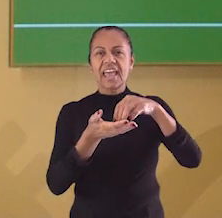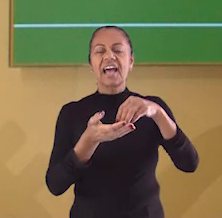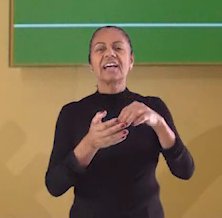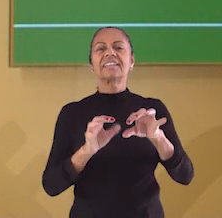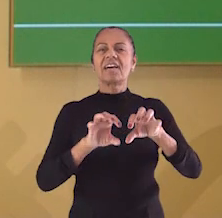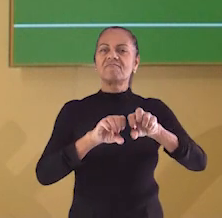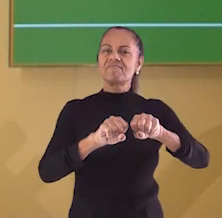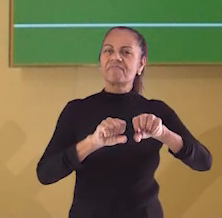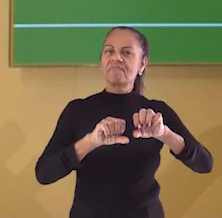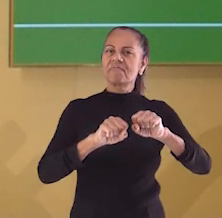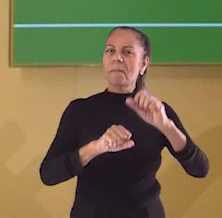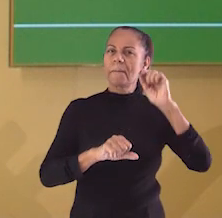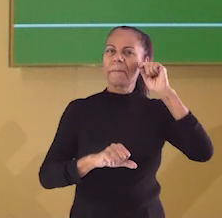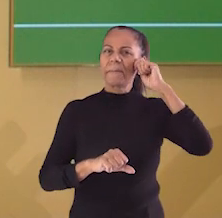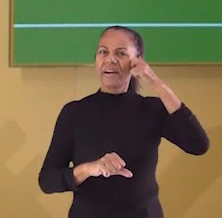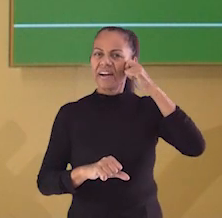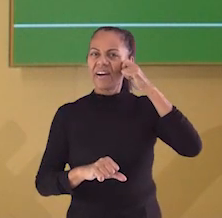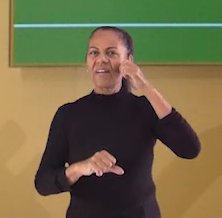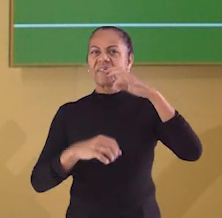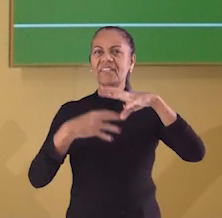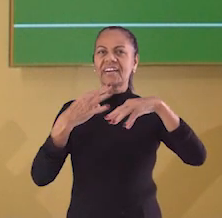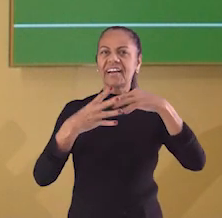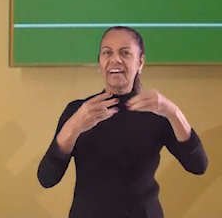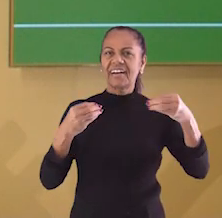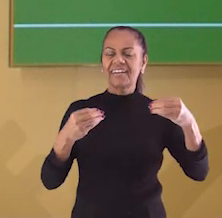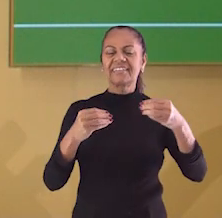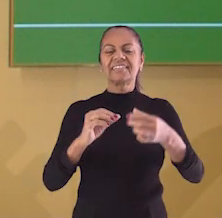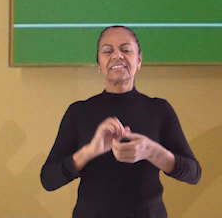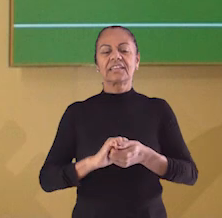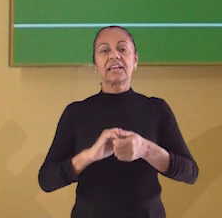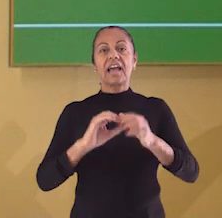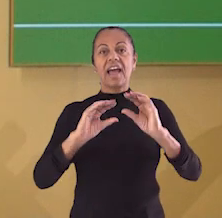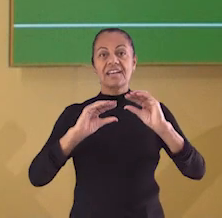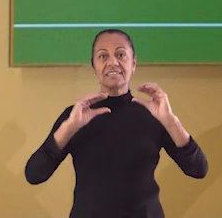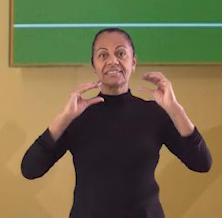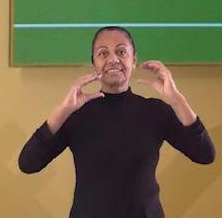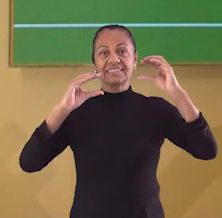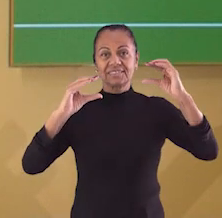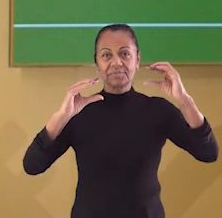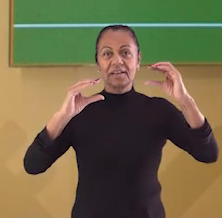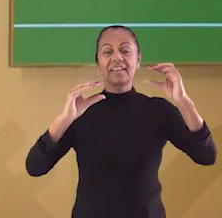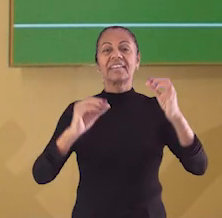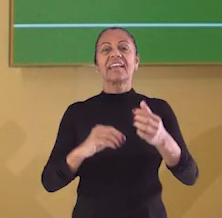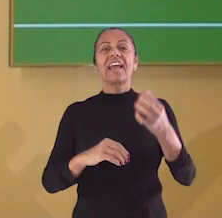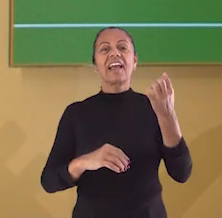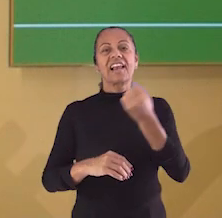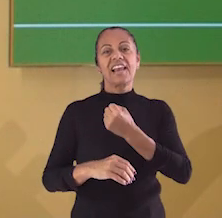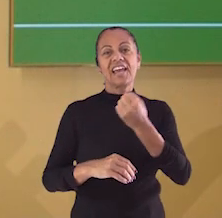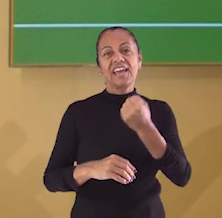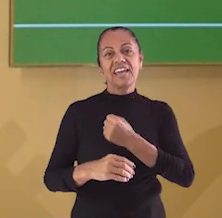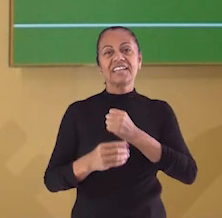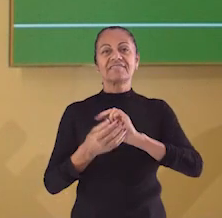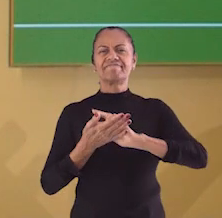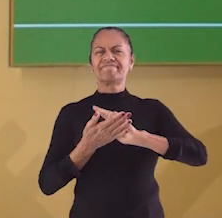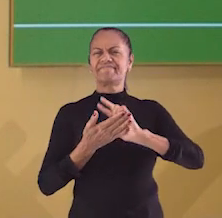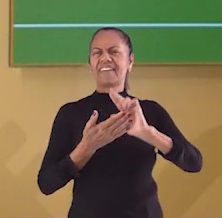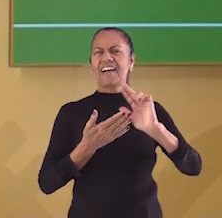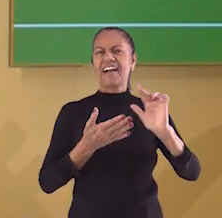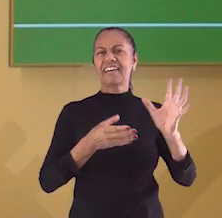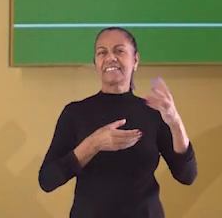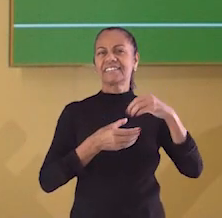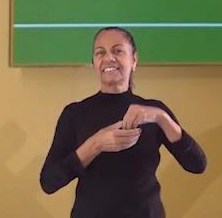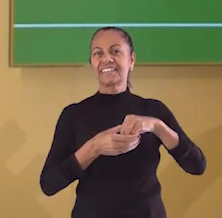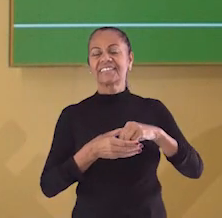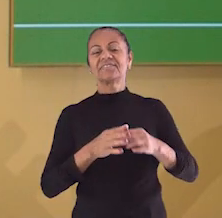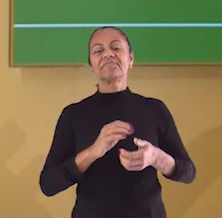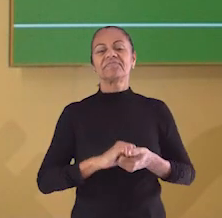macarrão, né? A gente tem arroz. Acima, a gente tem leite e os derivados.